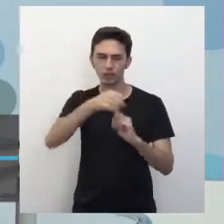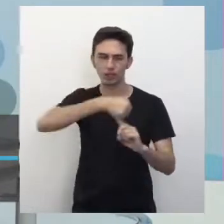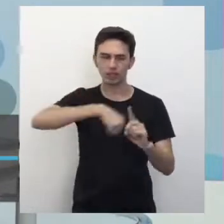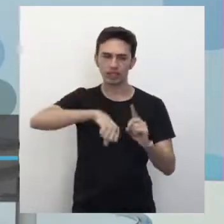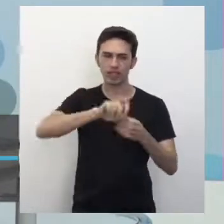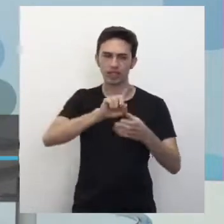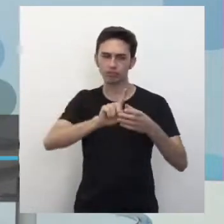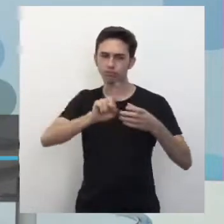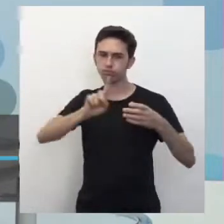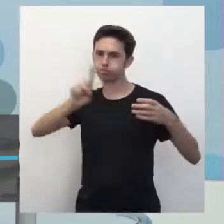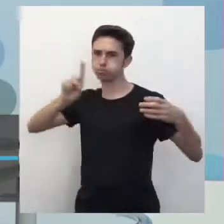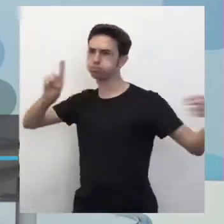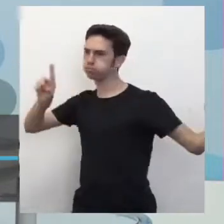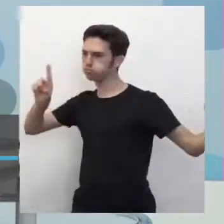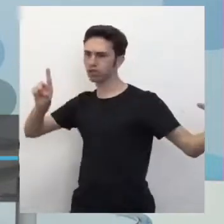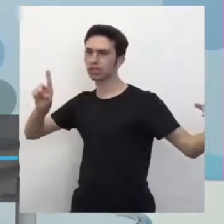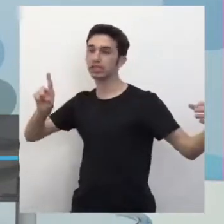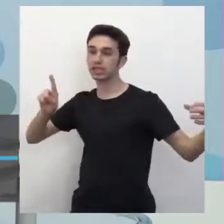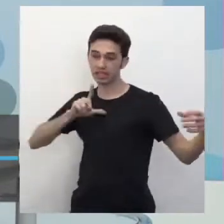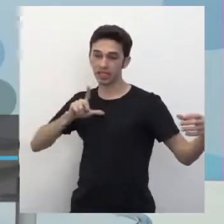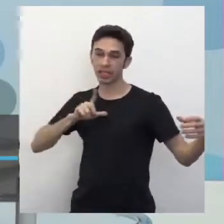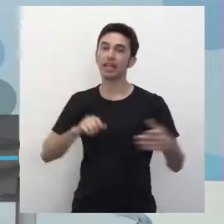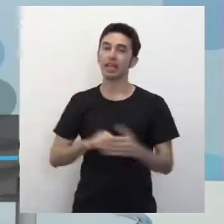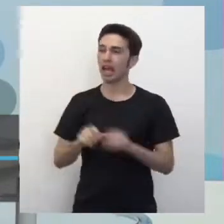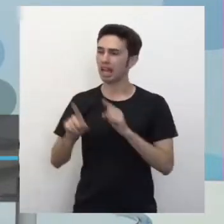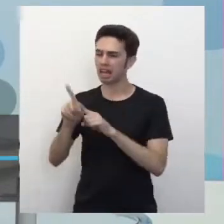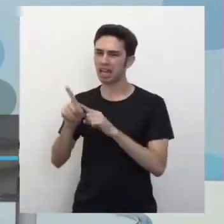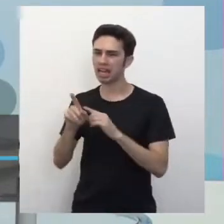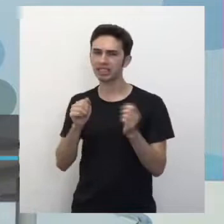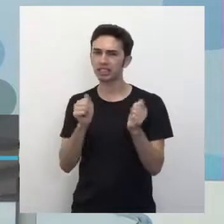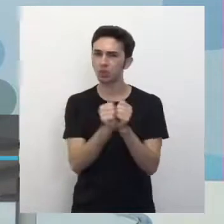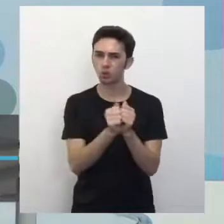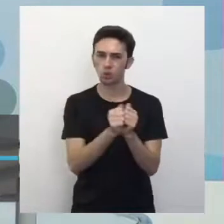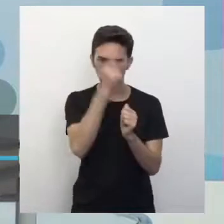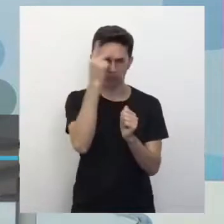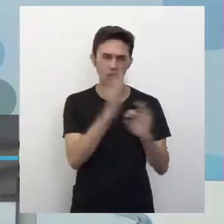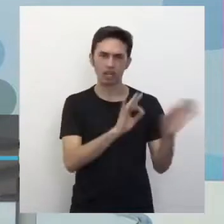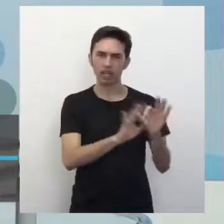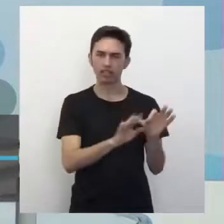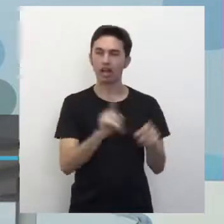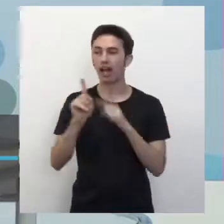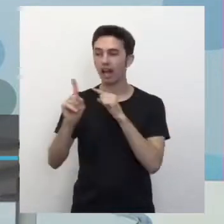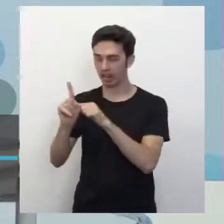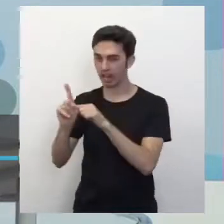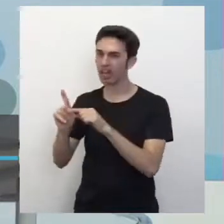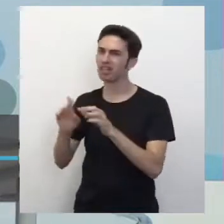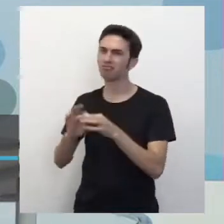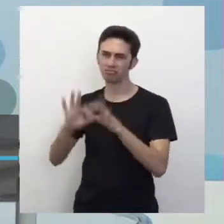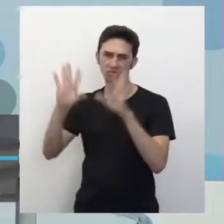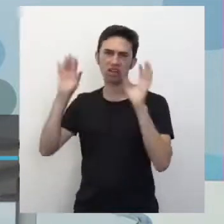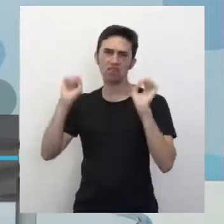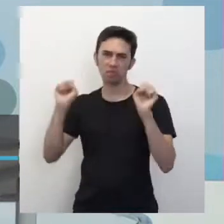eremitério, distanciado das normas e convivências sociais, este pode se considerar livre da